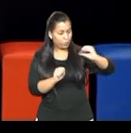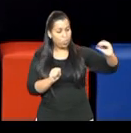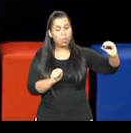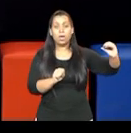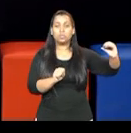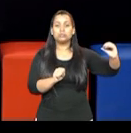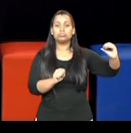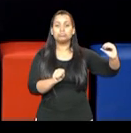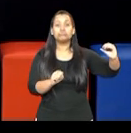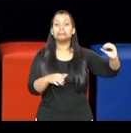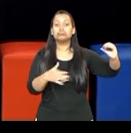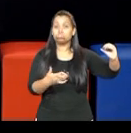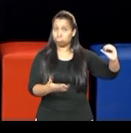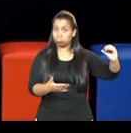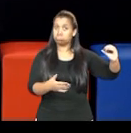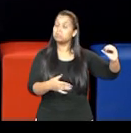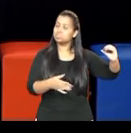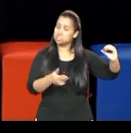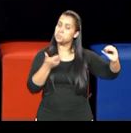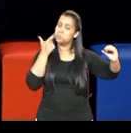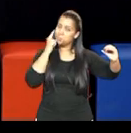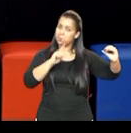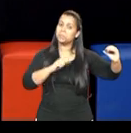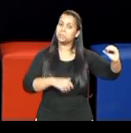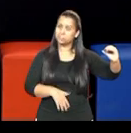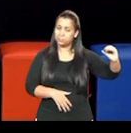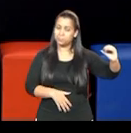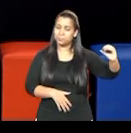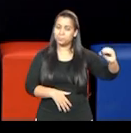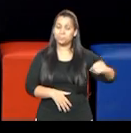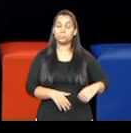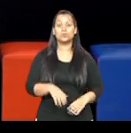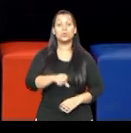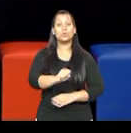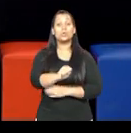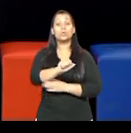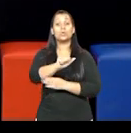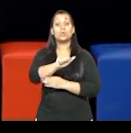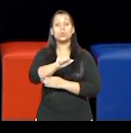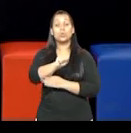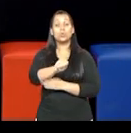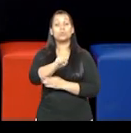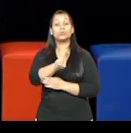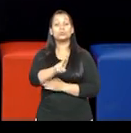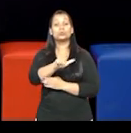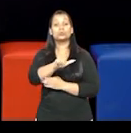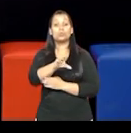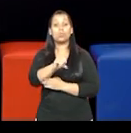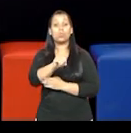acham? Claro que vocês acertaram. O sudoeste.